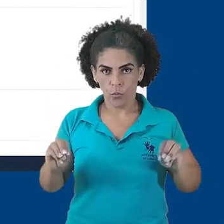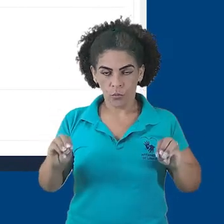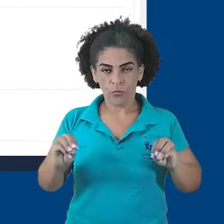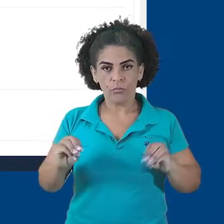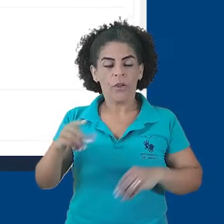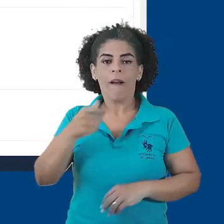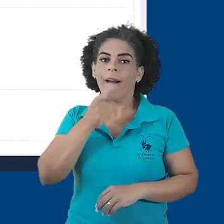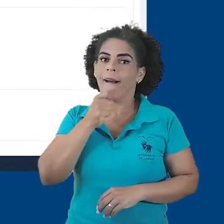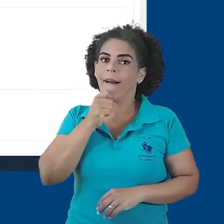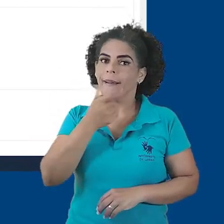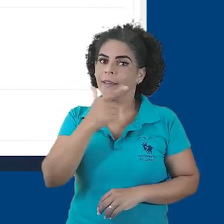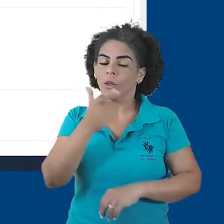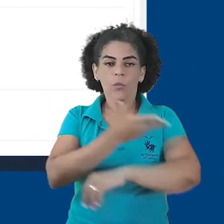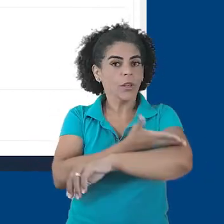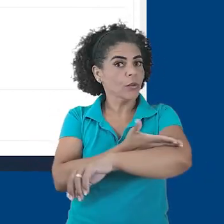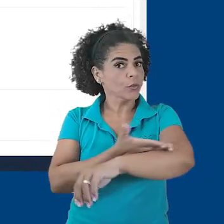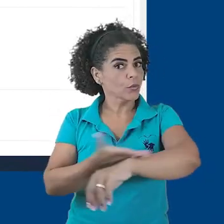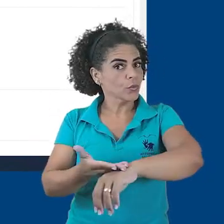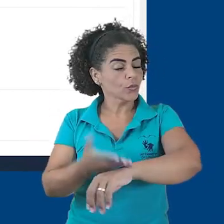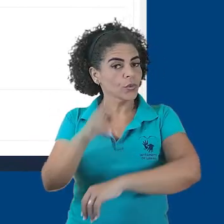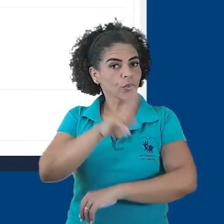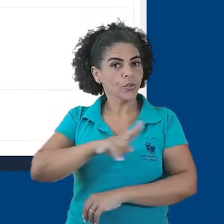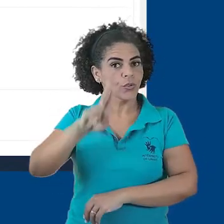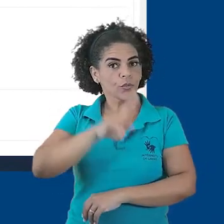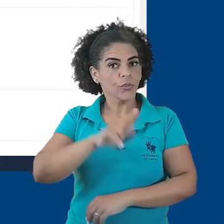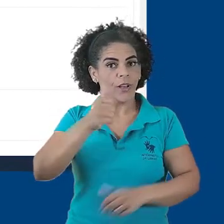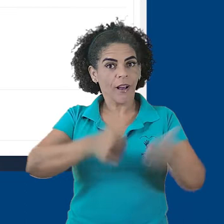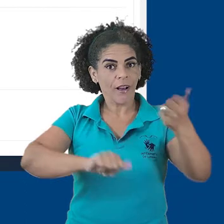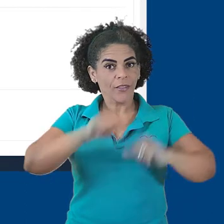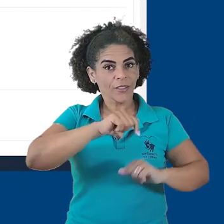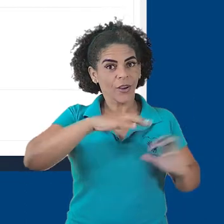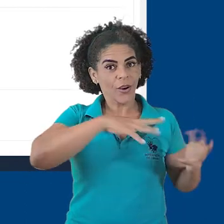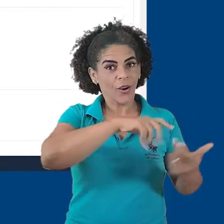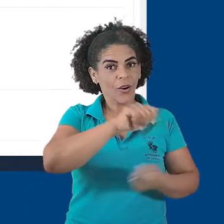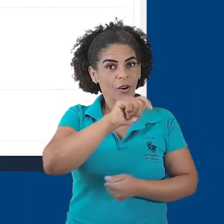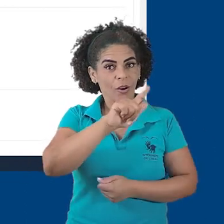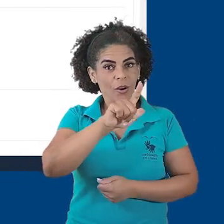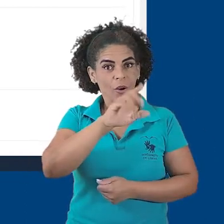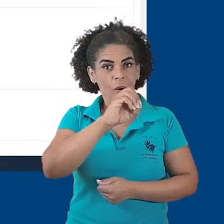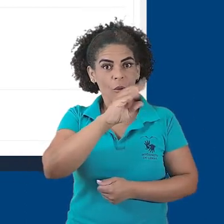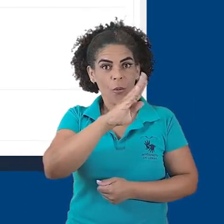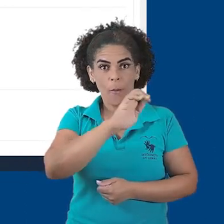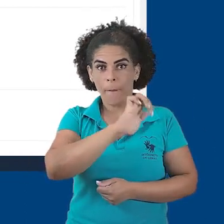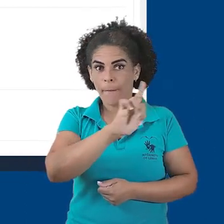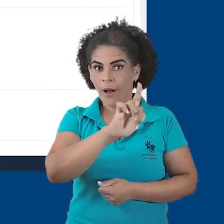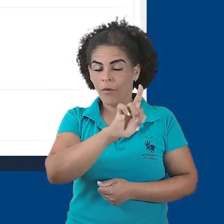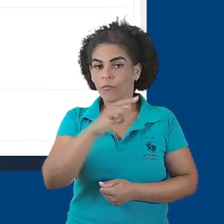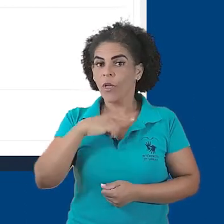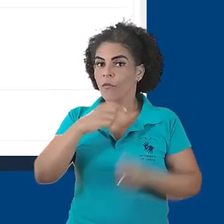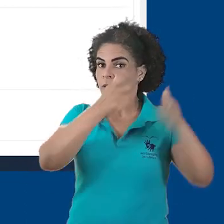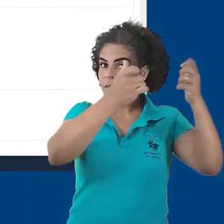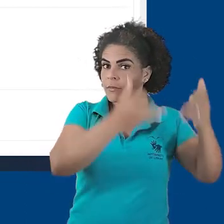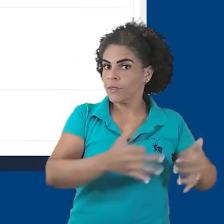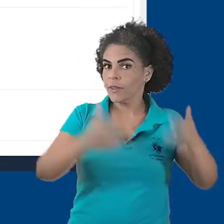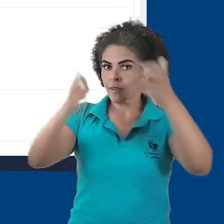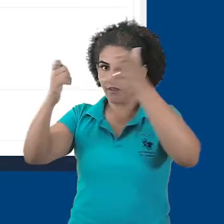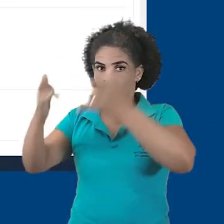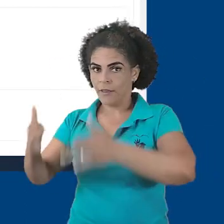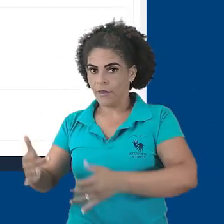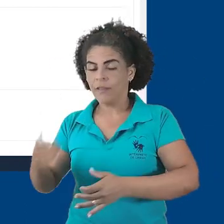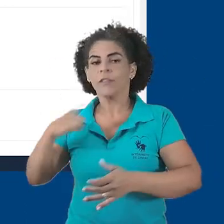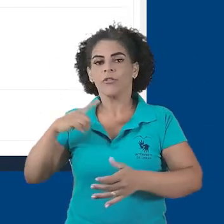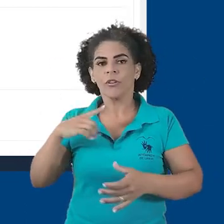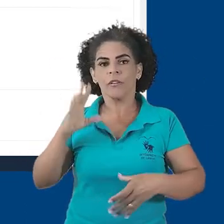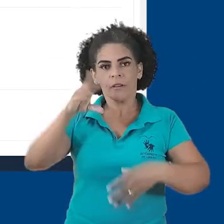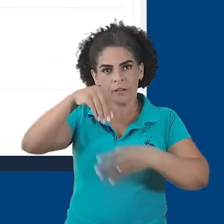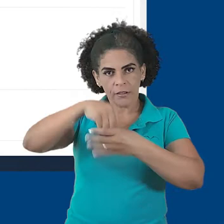e ainda não existe o costume de se usar o método de avaliação global. Assim sendo, nós vamos explicar os dois métodos que